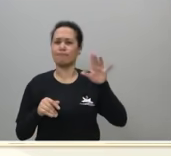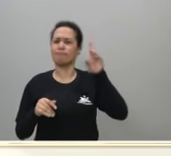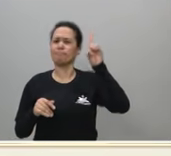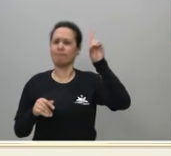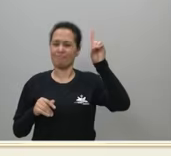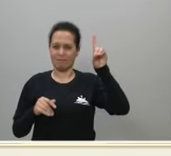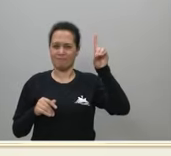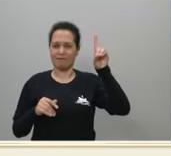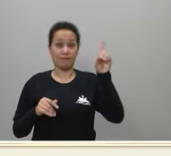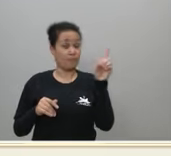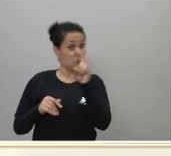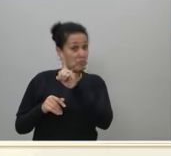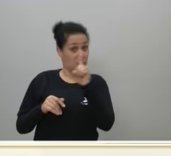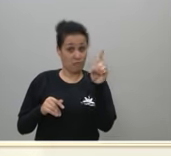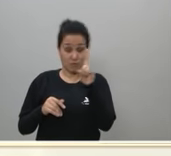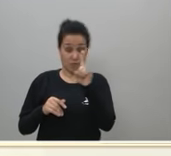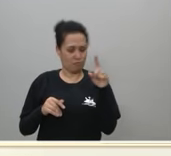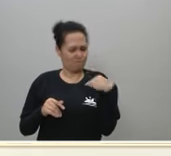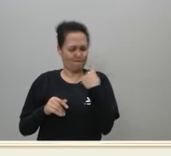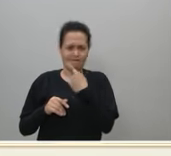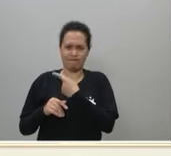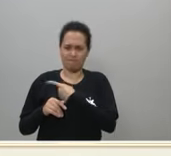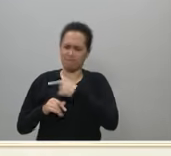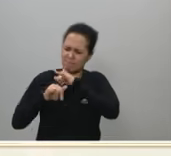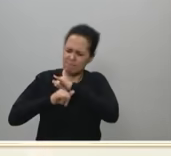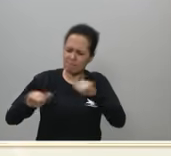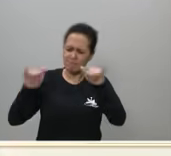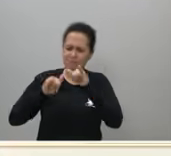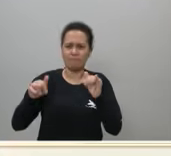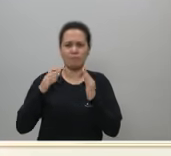nós estamos pregando uma igreja